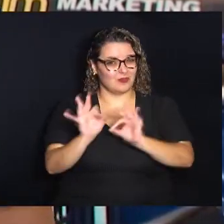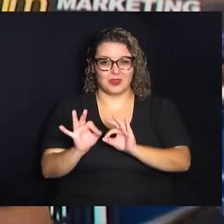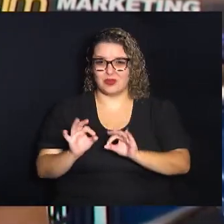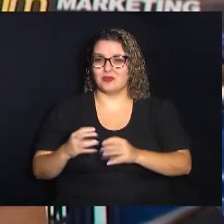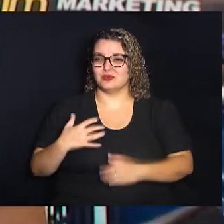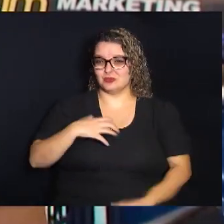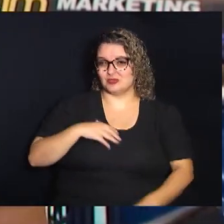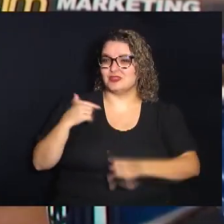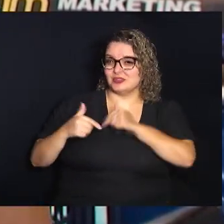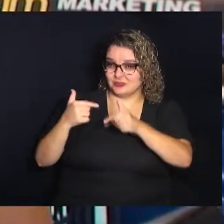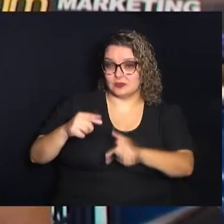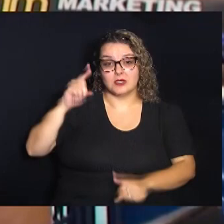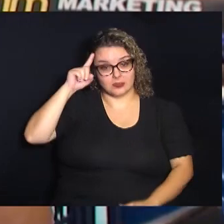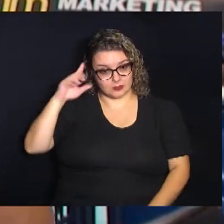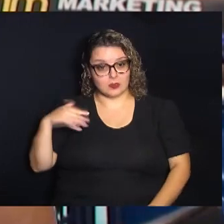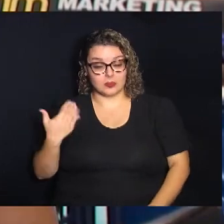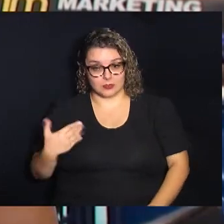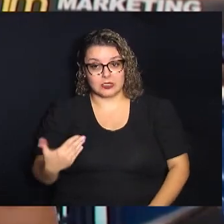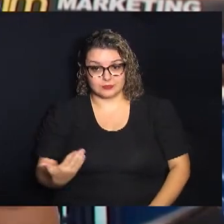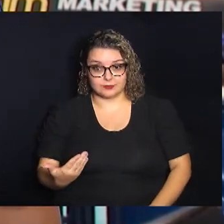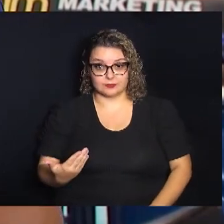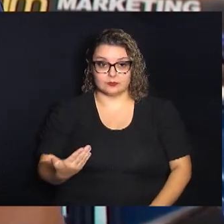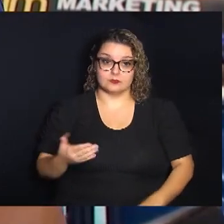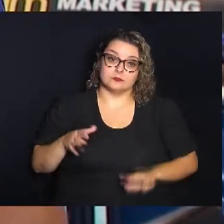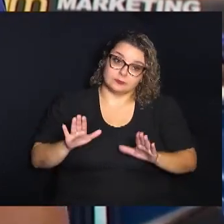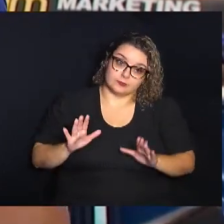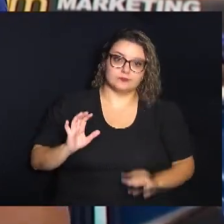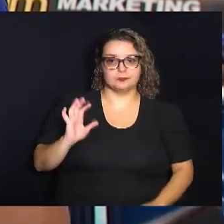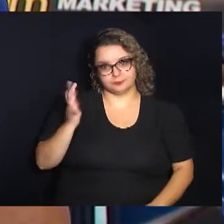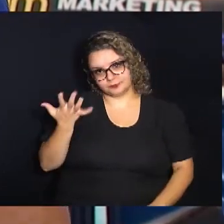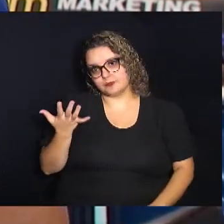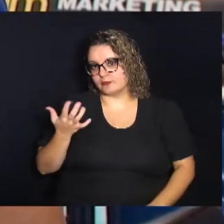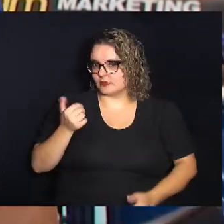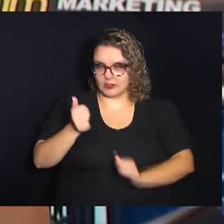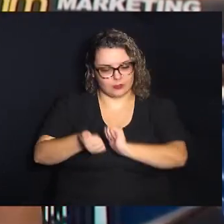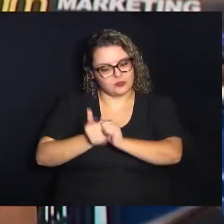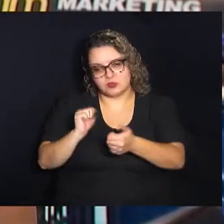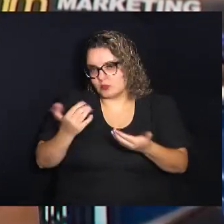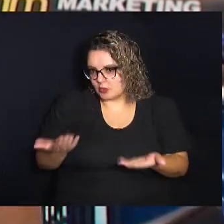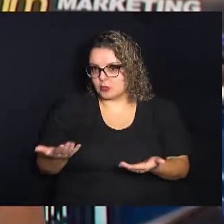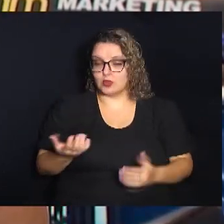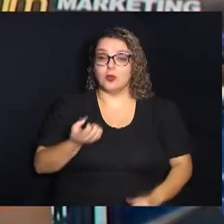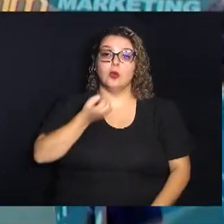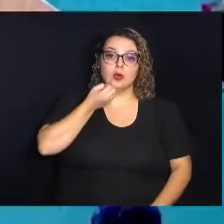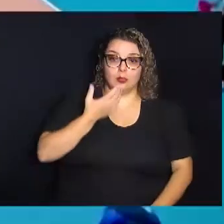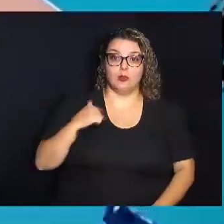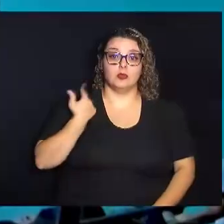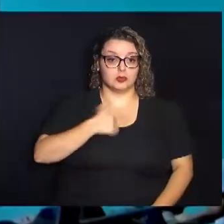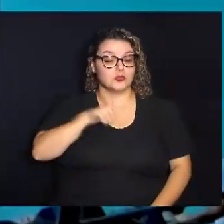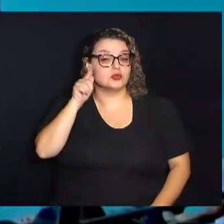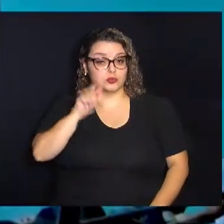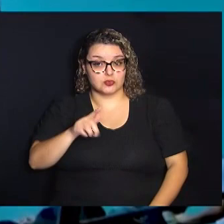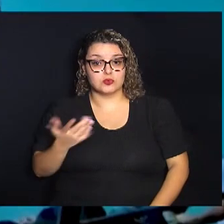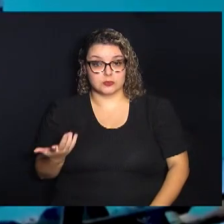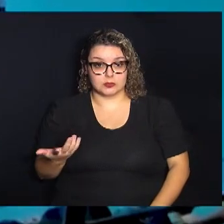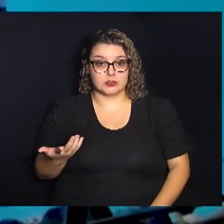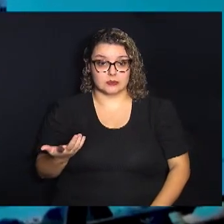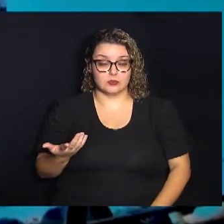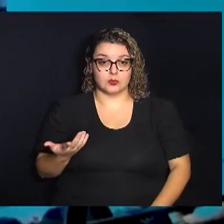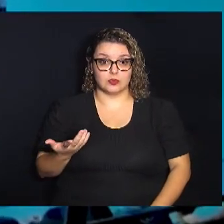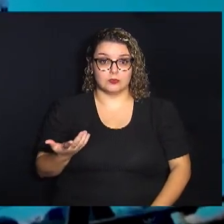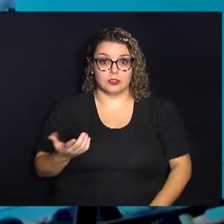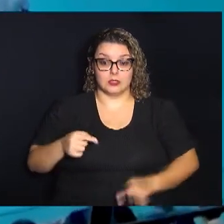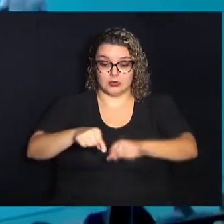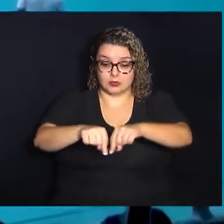trabalha diariamente, mas acontece, esse esporte. O bom é que a gente conseguiu colocar na